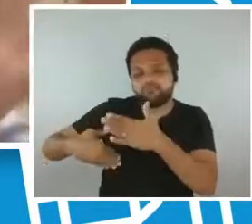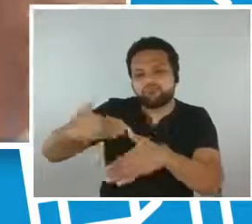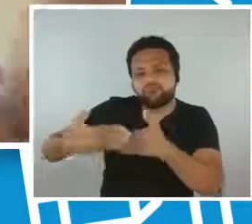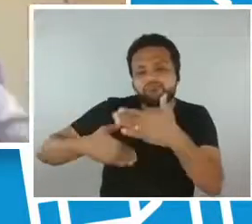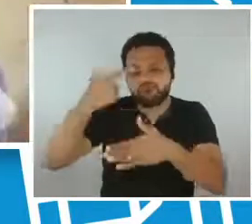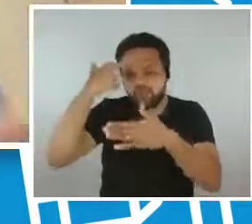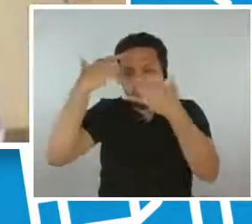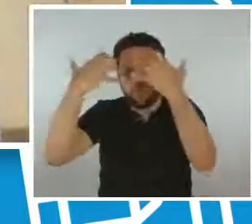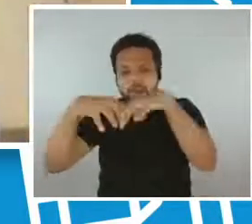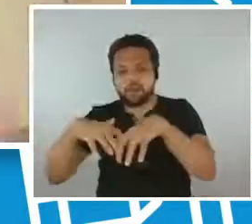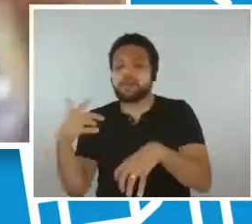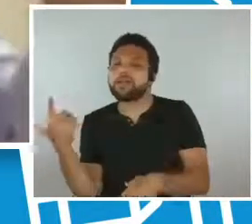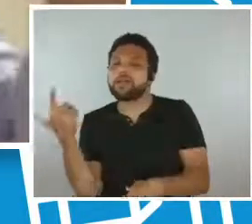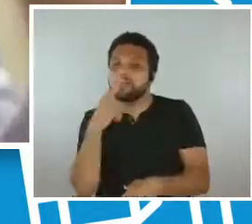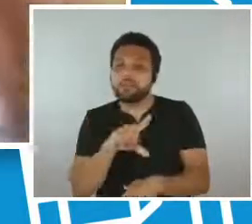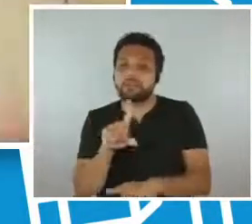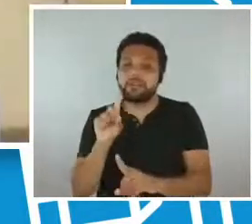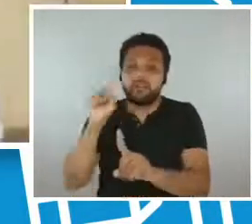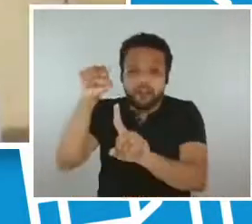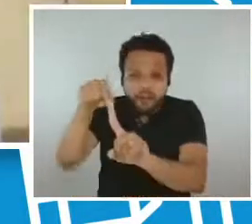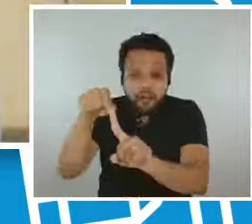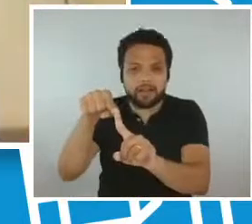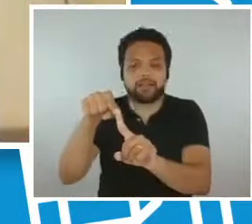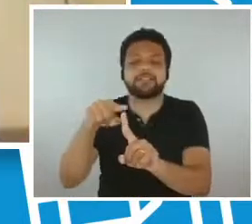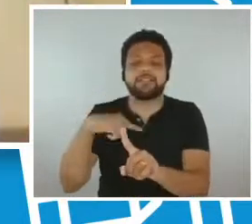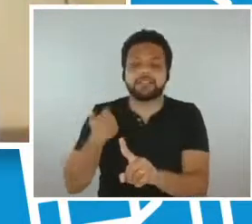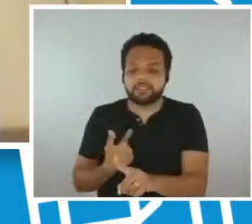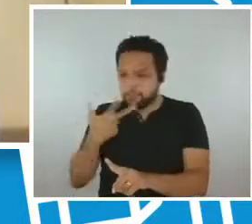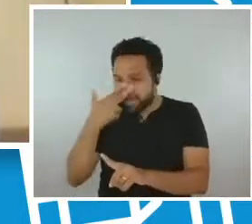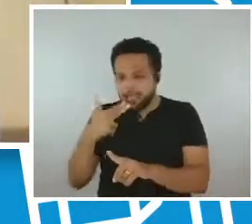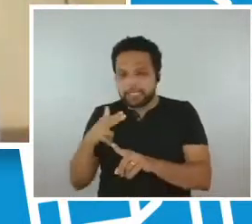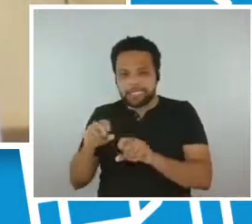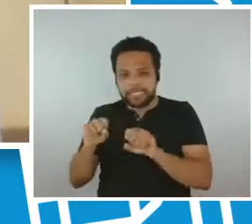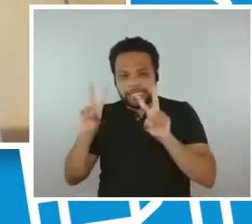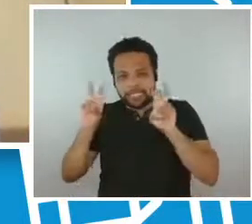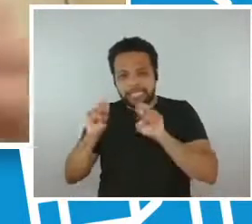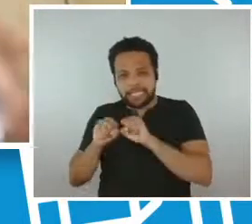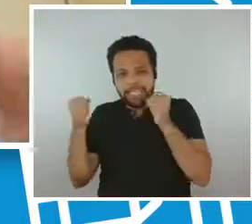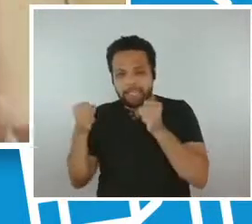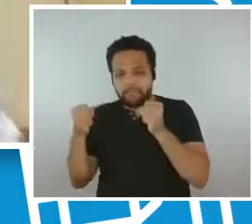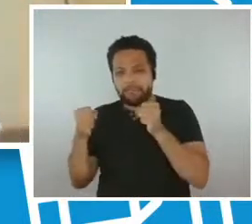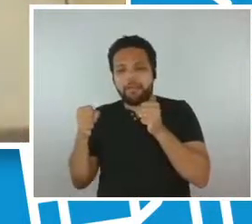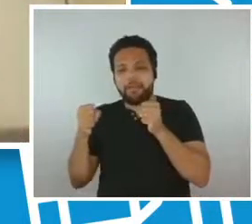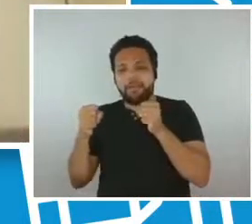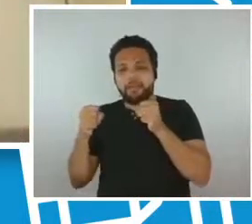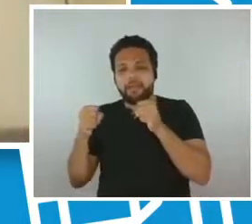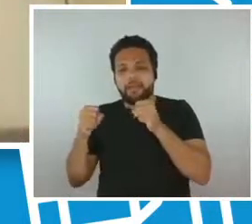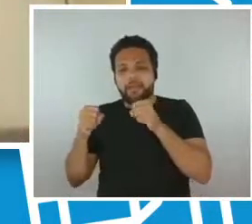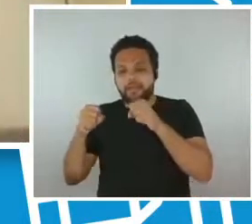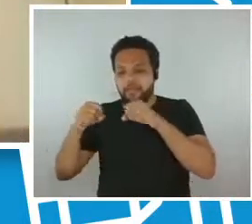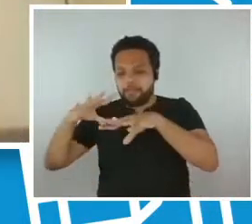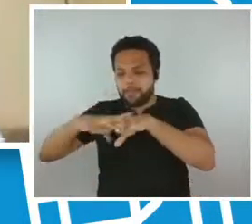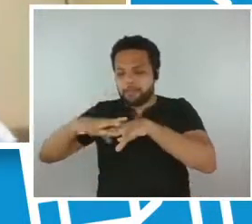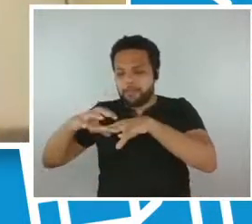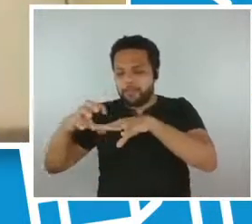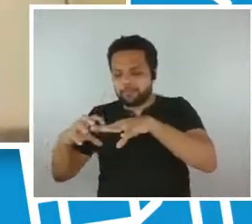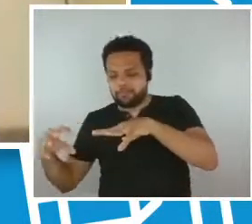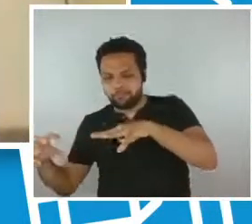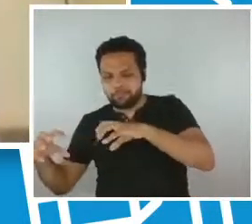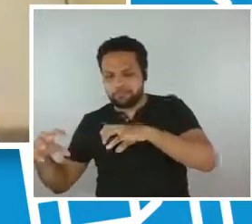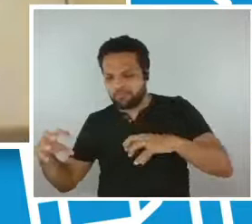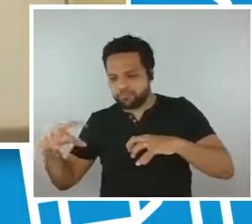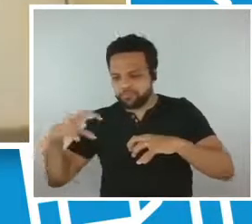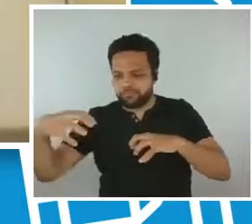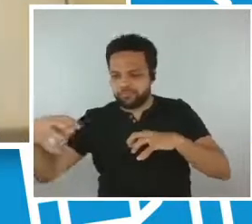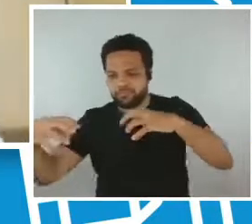para chegar naquele ponto. Então, a gente foi fazendo essa decomposição. E aí, o instrumento de avaliação diagnóstica que a